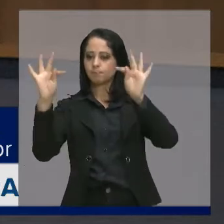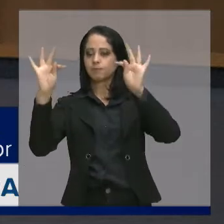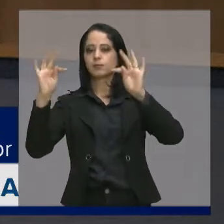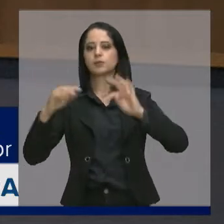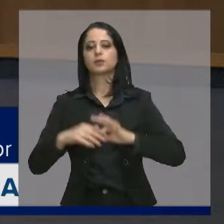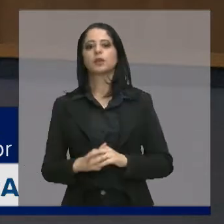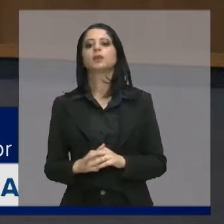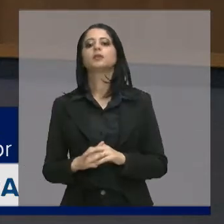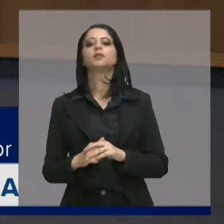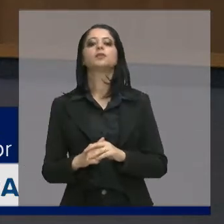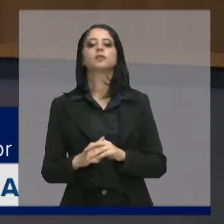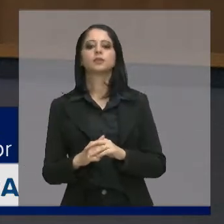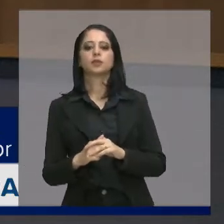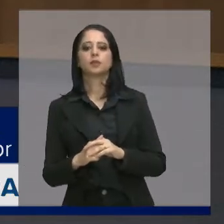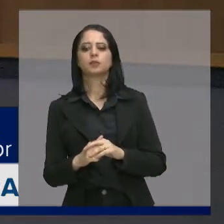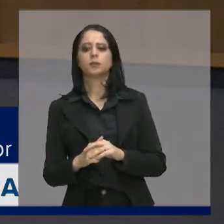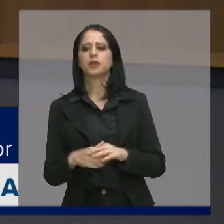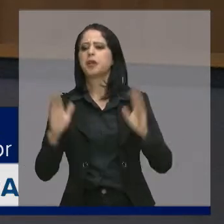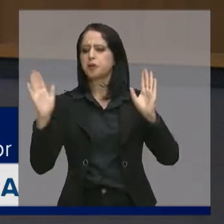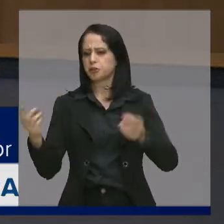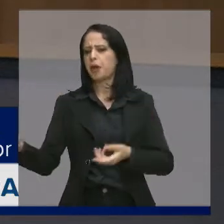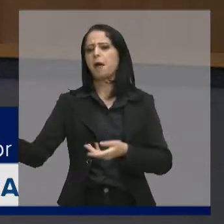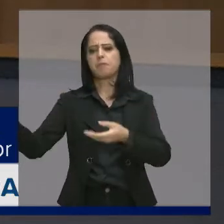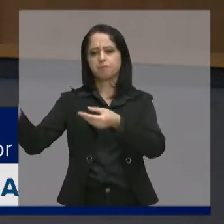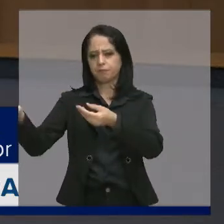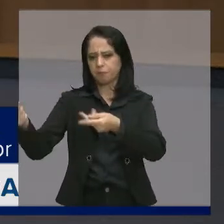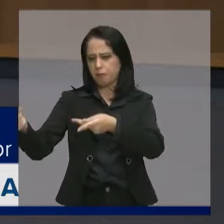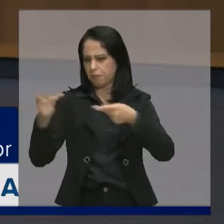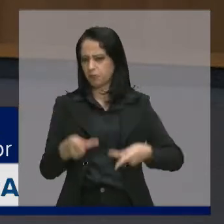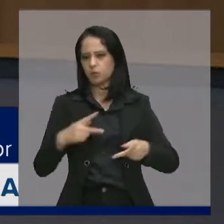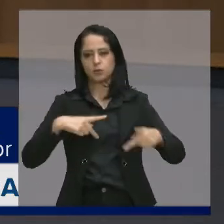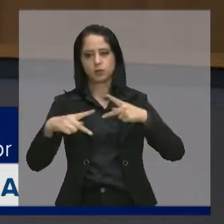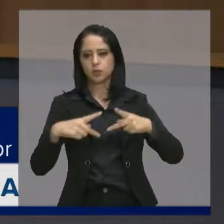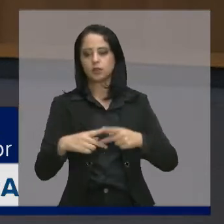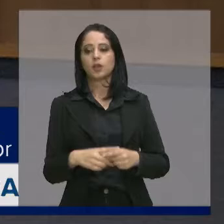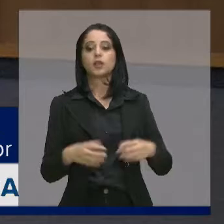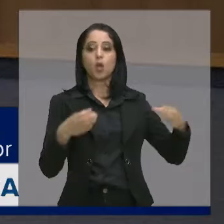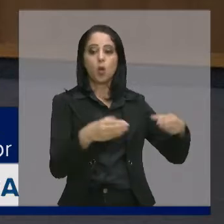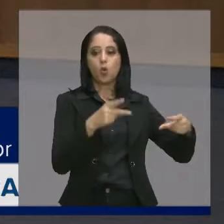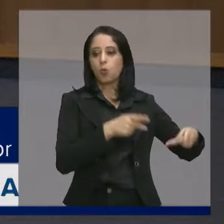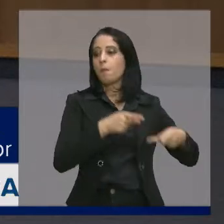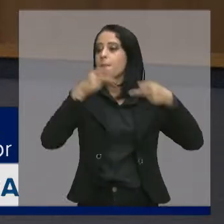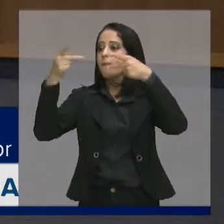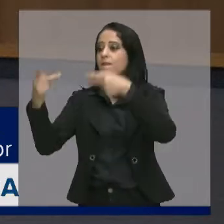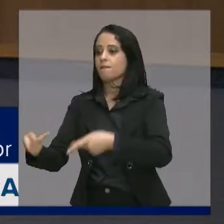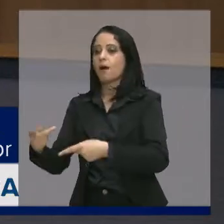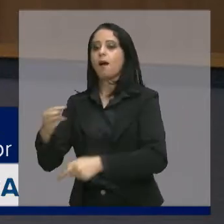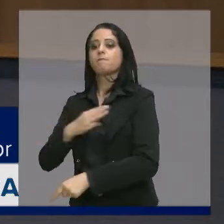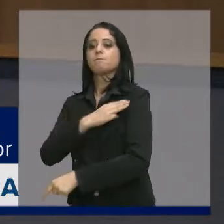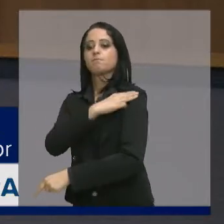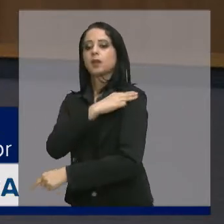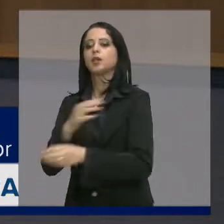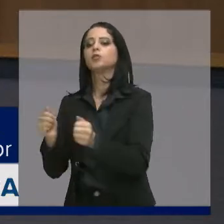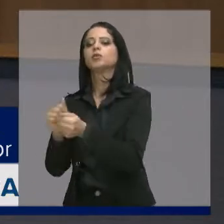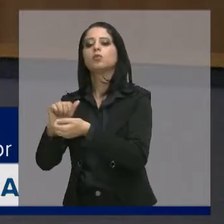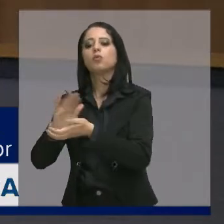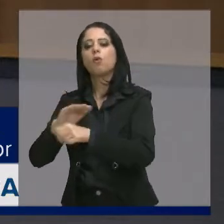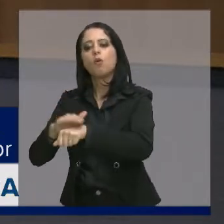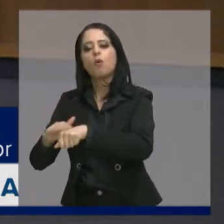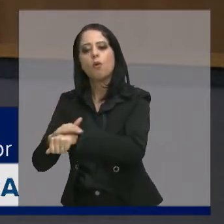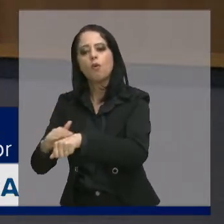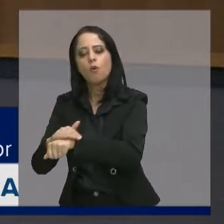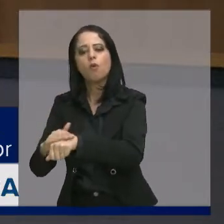aqui em São José dos Campos, que receba essa delegação de vereadores e, se possível, com